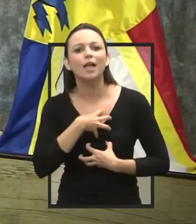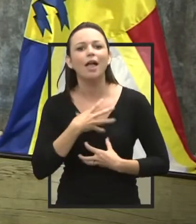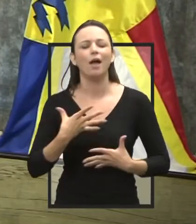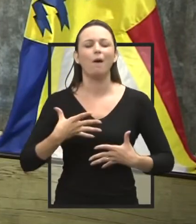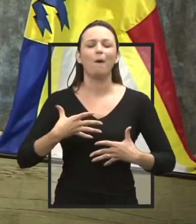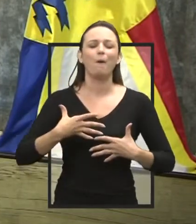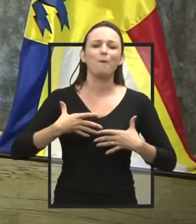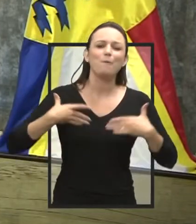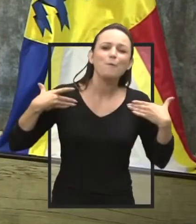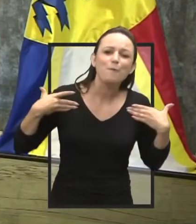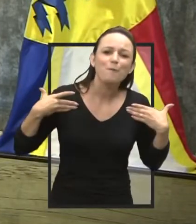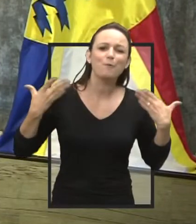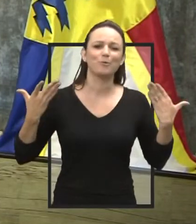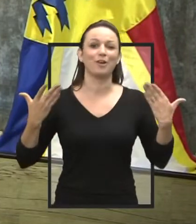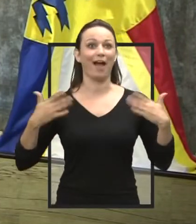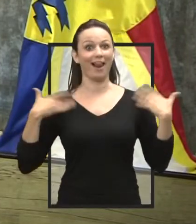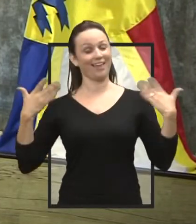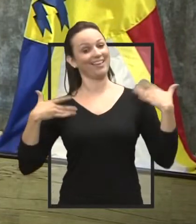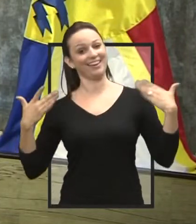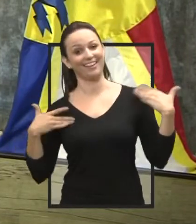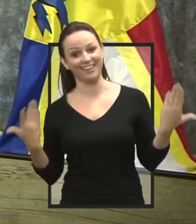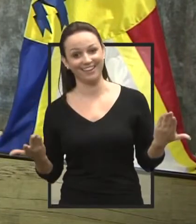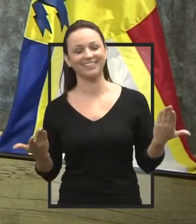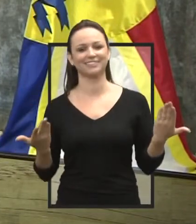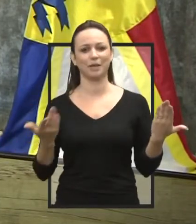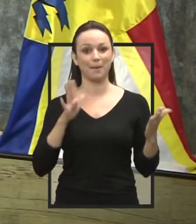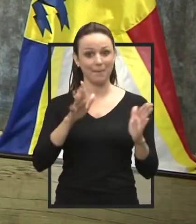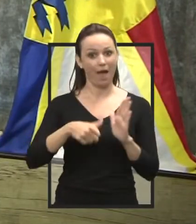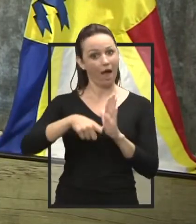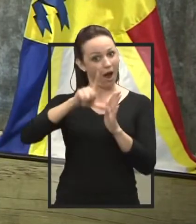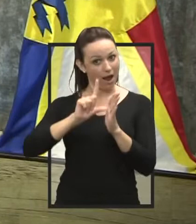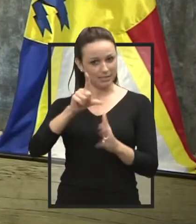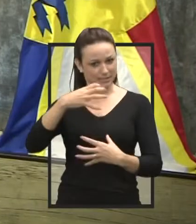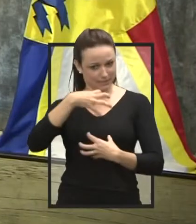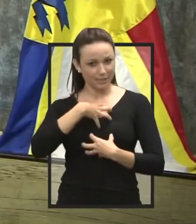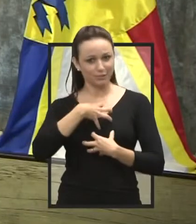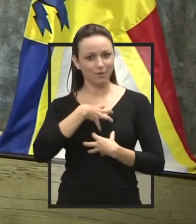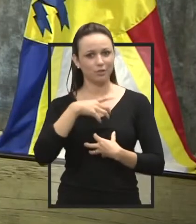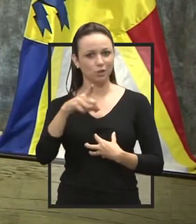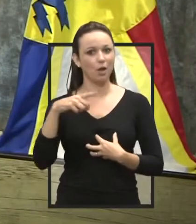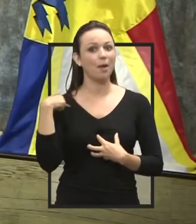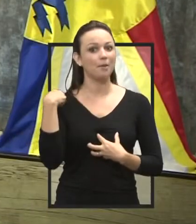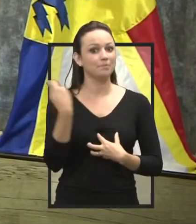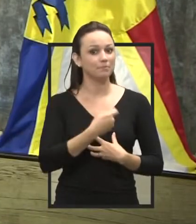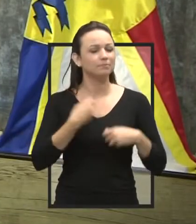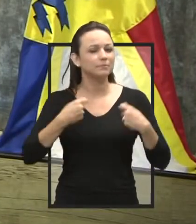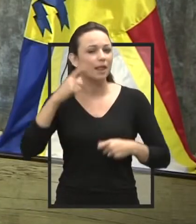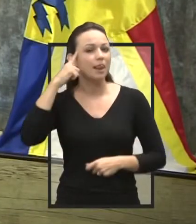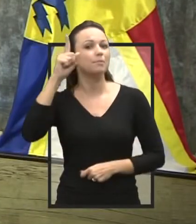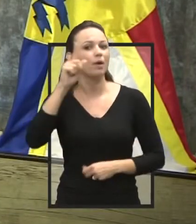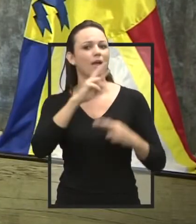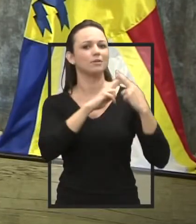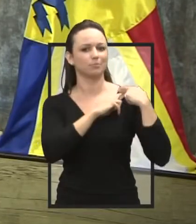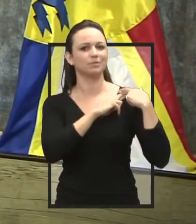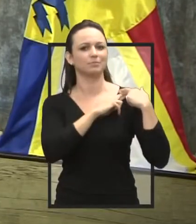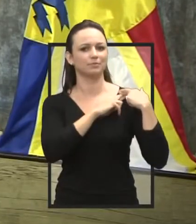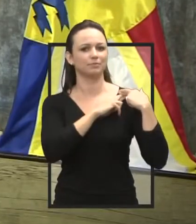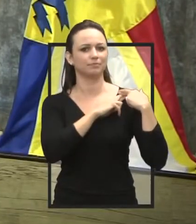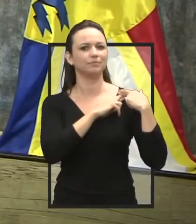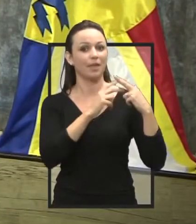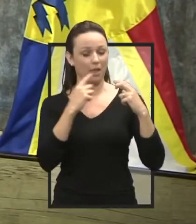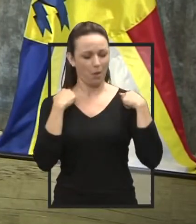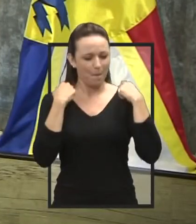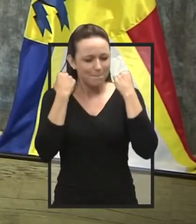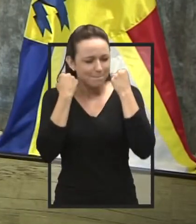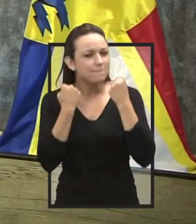orgulho, de alegria, mas antes desses sentimentos, nós precisamos nos lembrar da responsabilidade. E o peso de